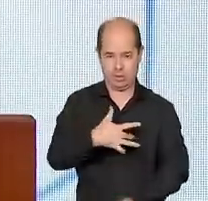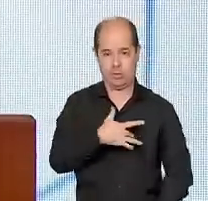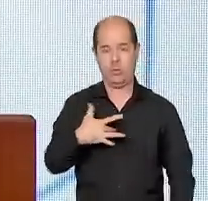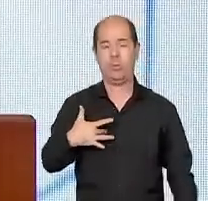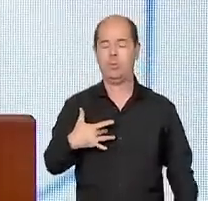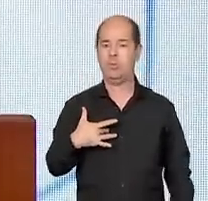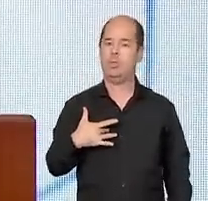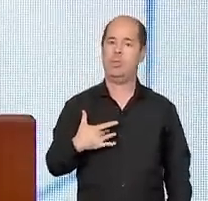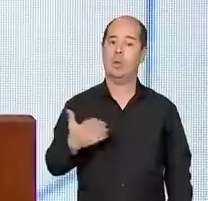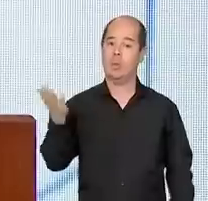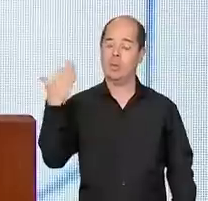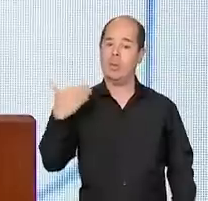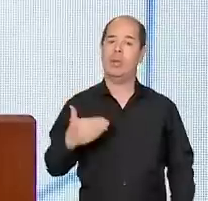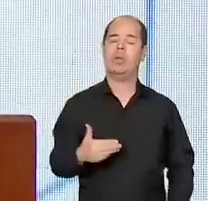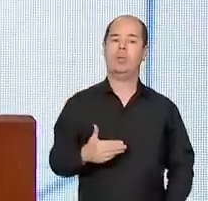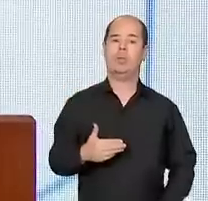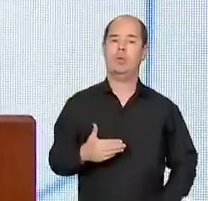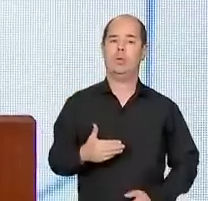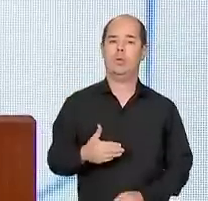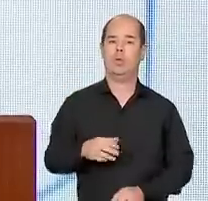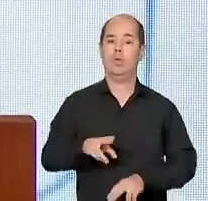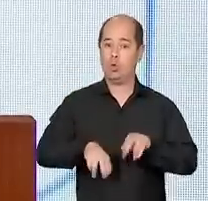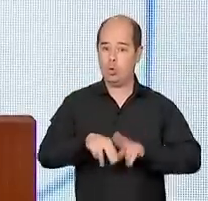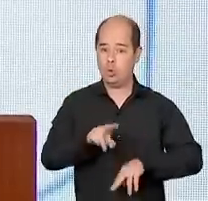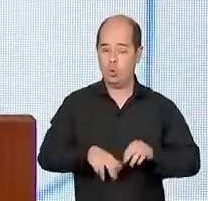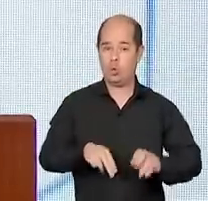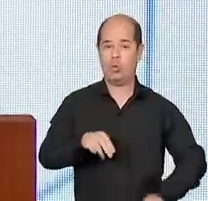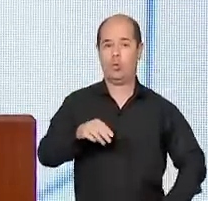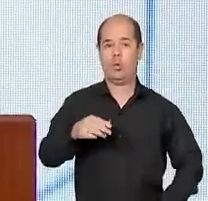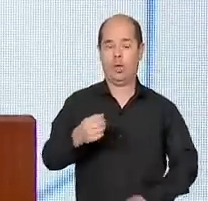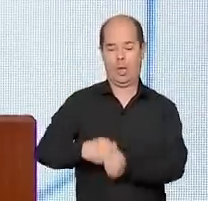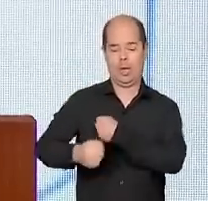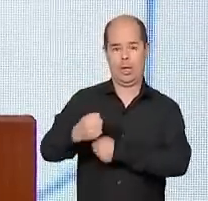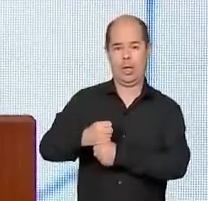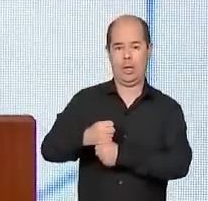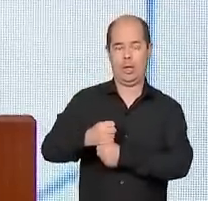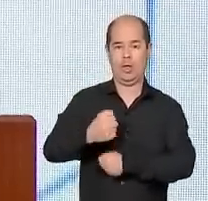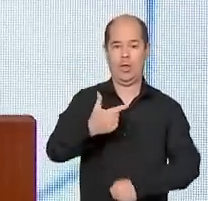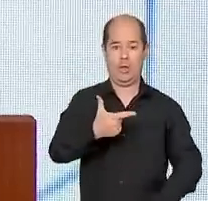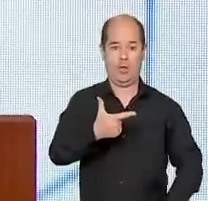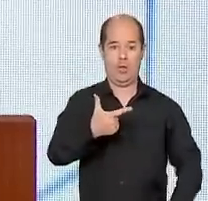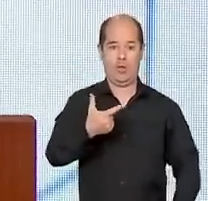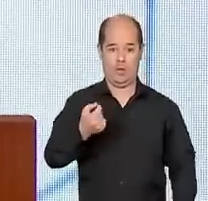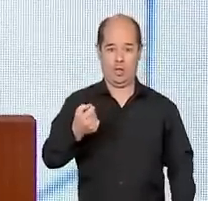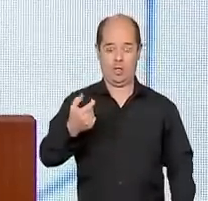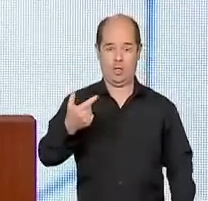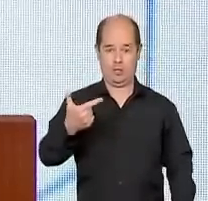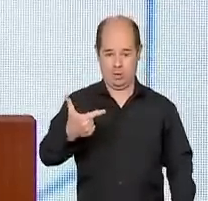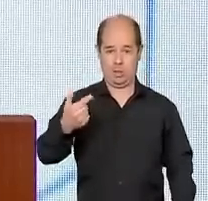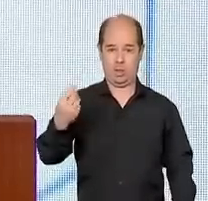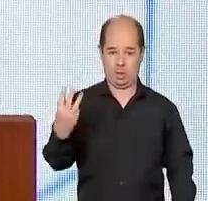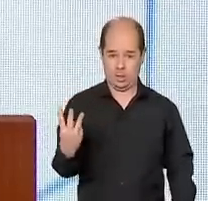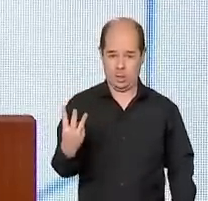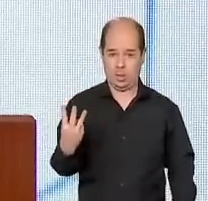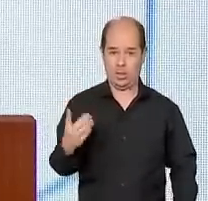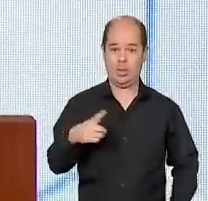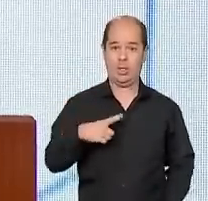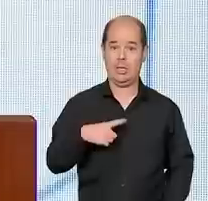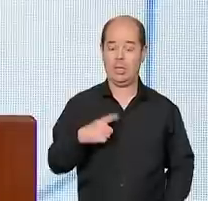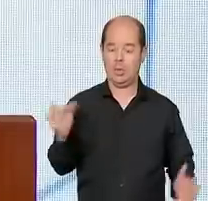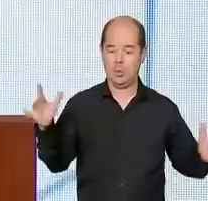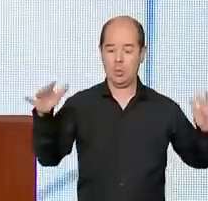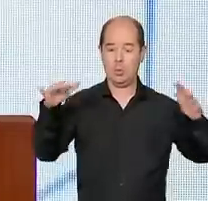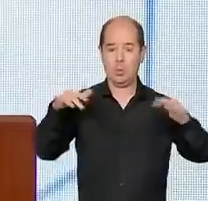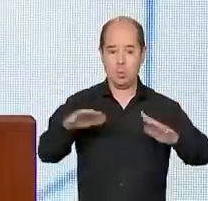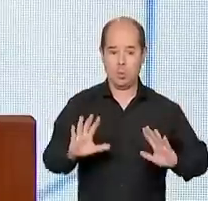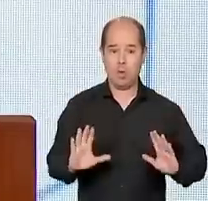julho de 2023, realizamos a vitoriosa 17ª Conferência Nacional de